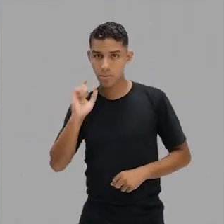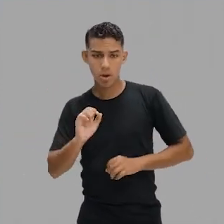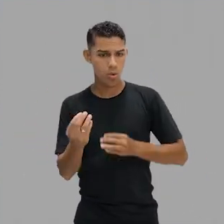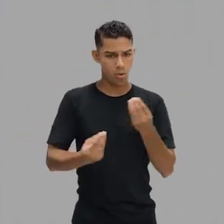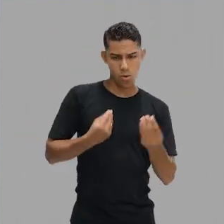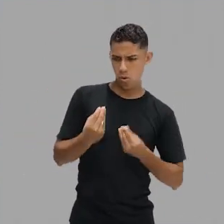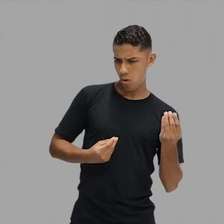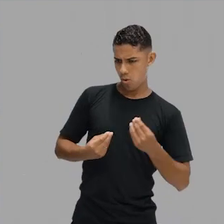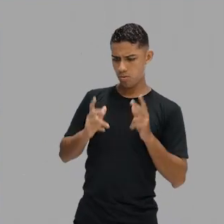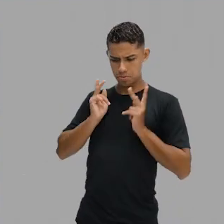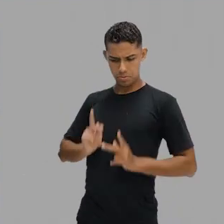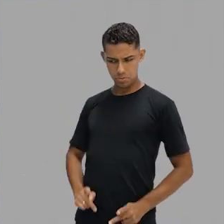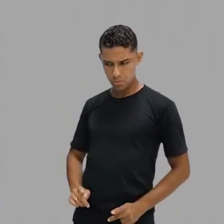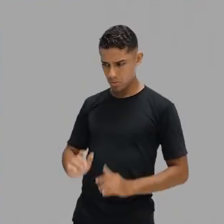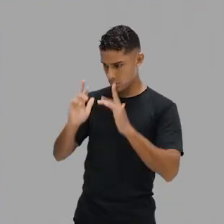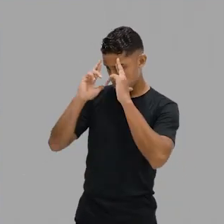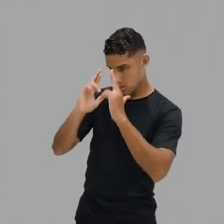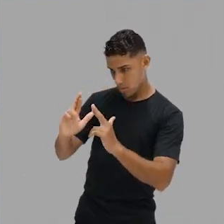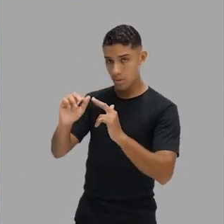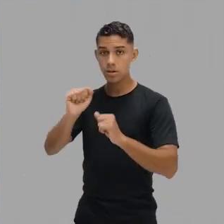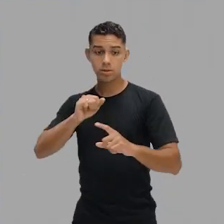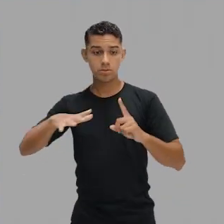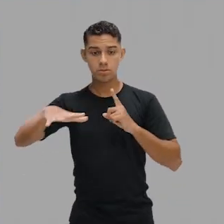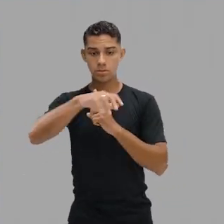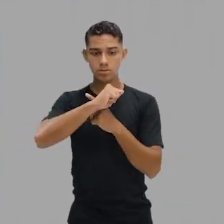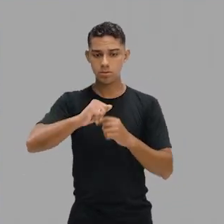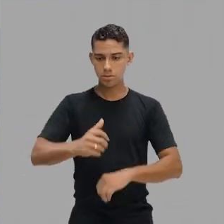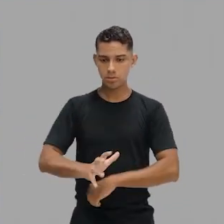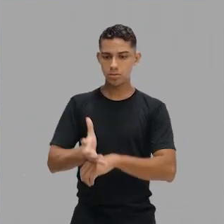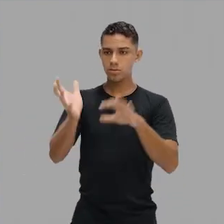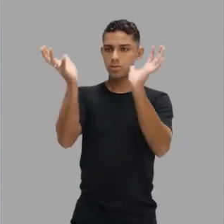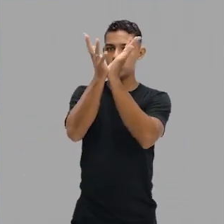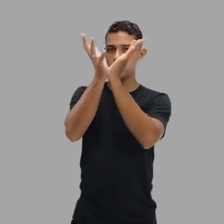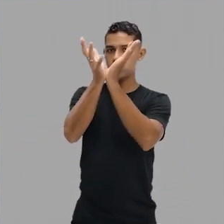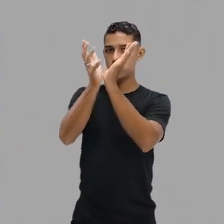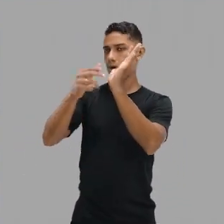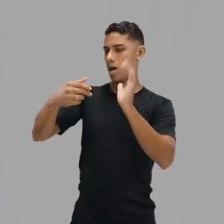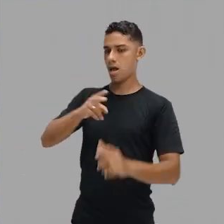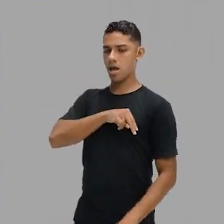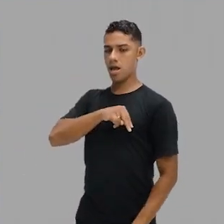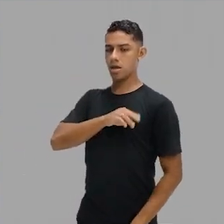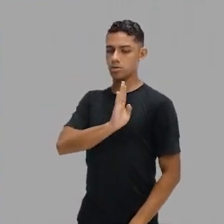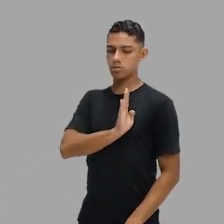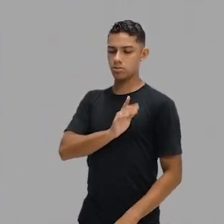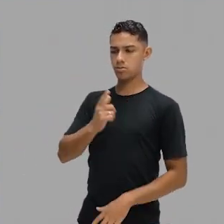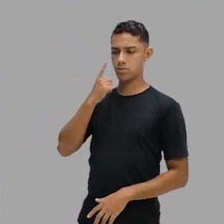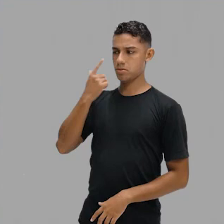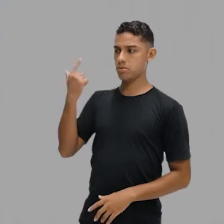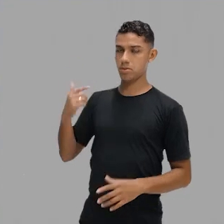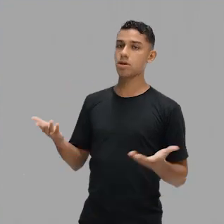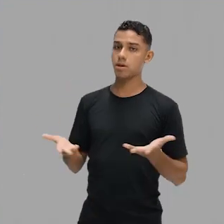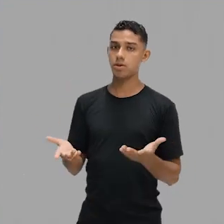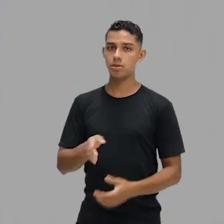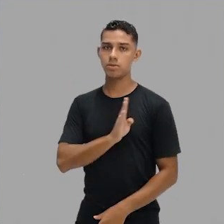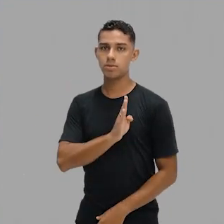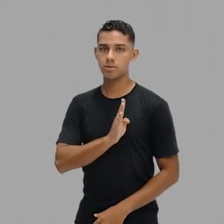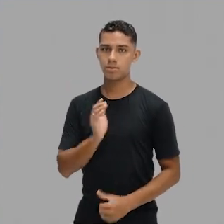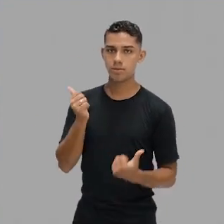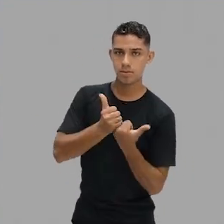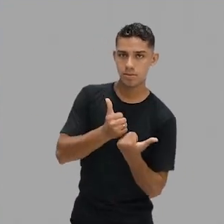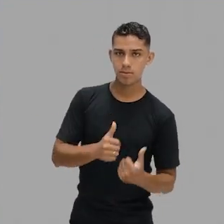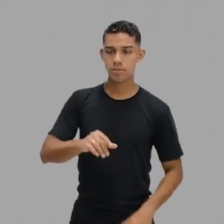fazer, claro, né, surgir uma nova classe social dominante, que não é mais a nobreza e sim agora a burguesia,